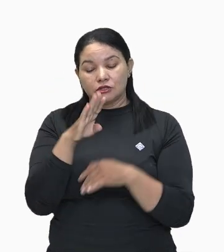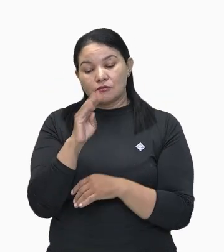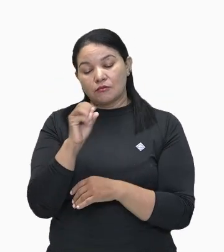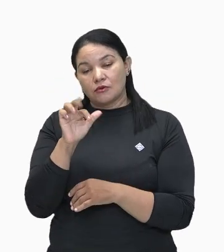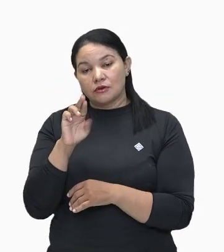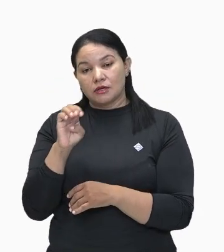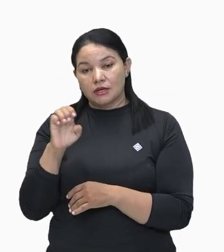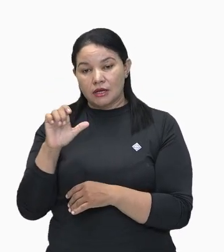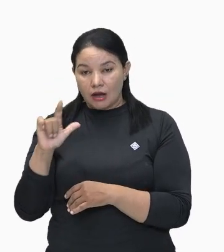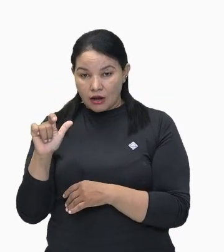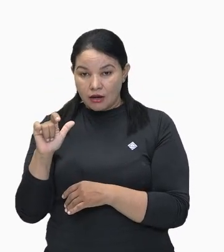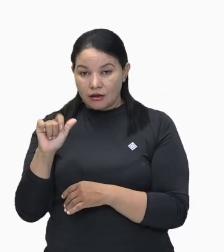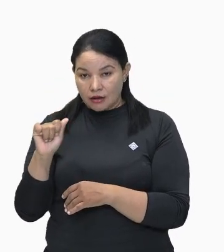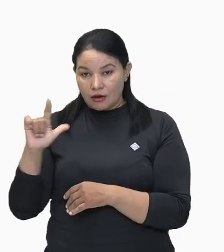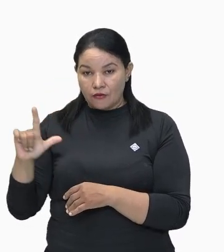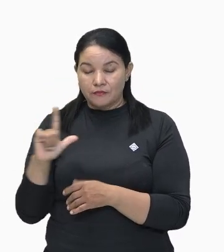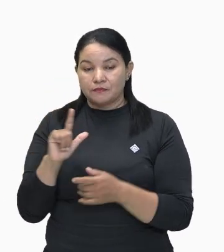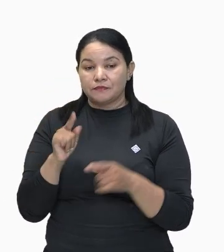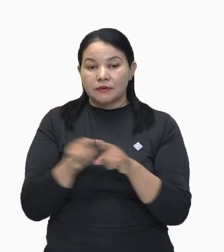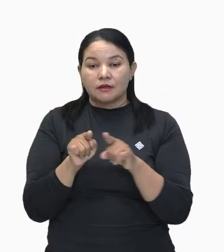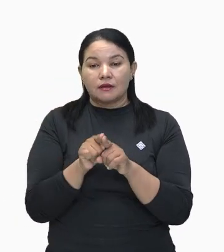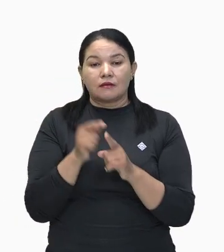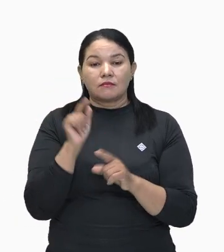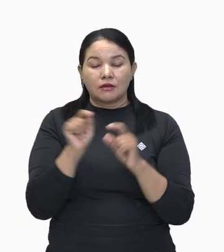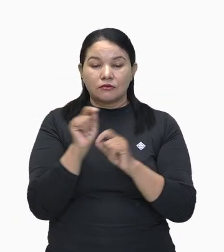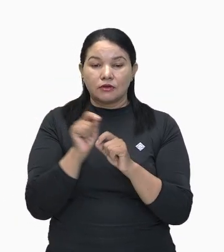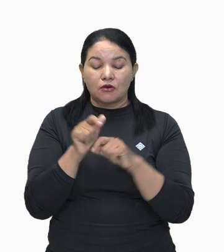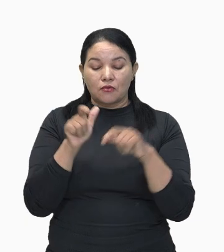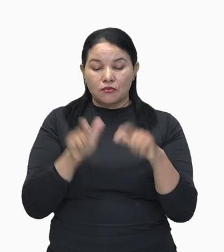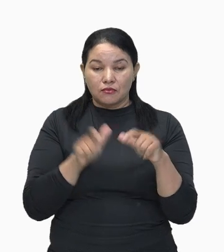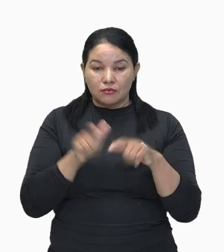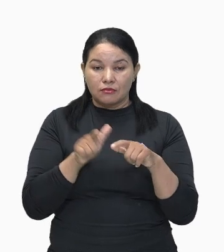ali, aquela região do Canadá, ela é fortemente